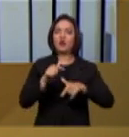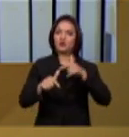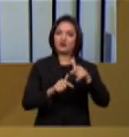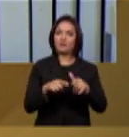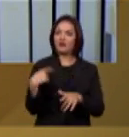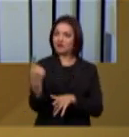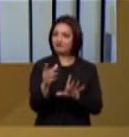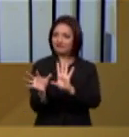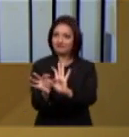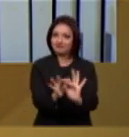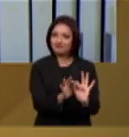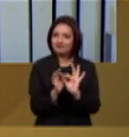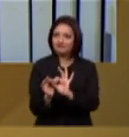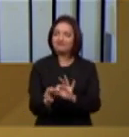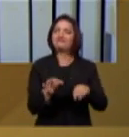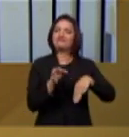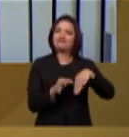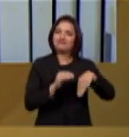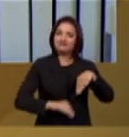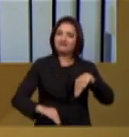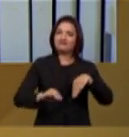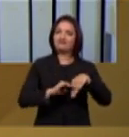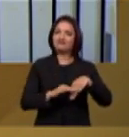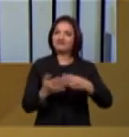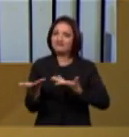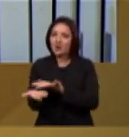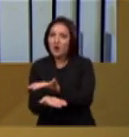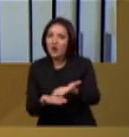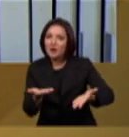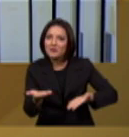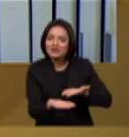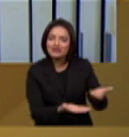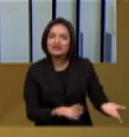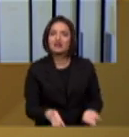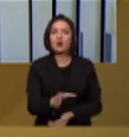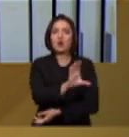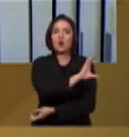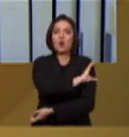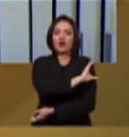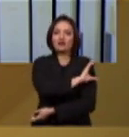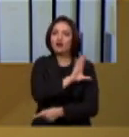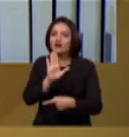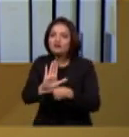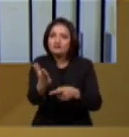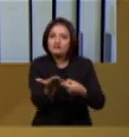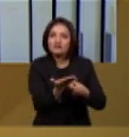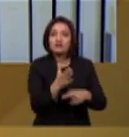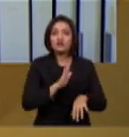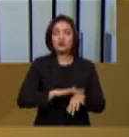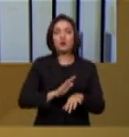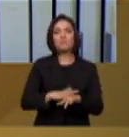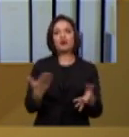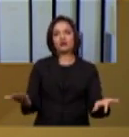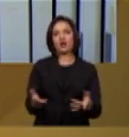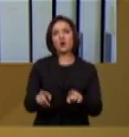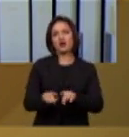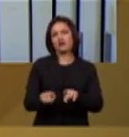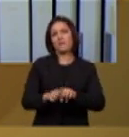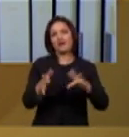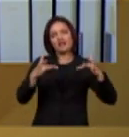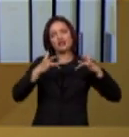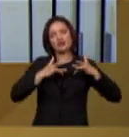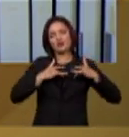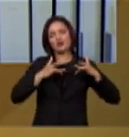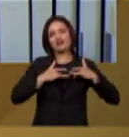todos nós, de colaboração, de coordenação e de, nesse momento, de solidariedade.